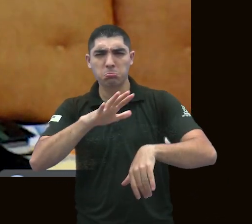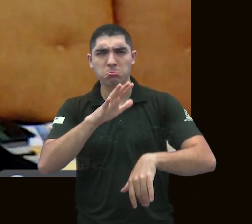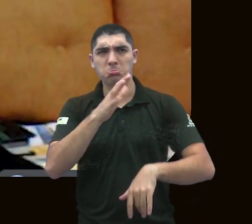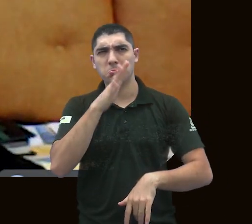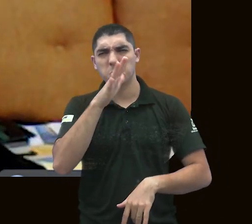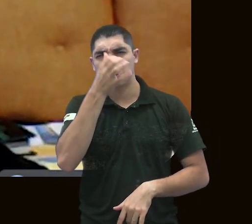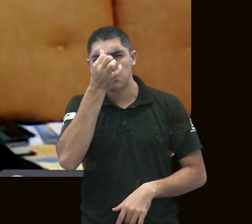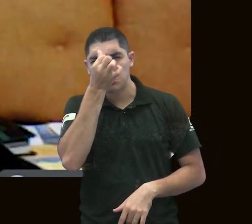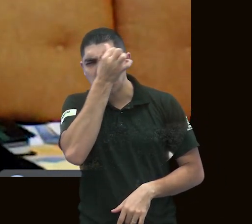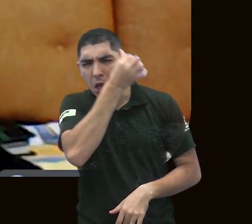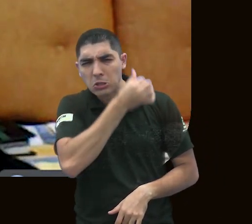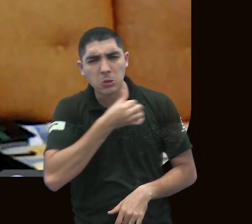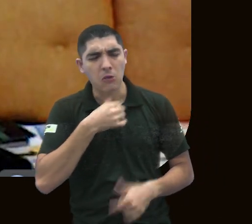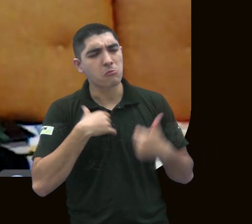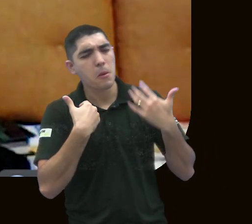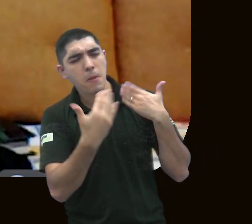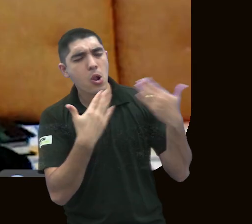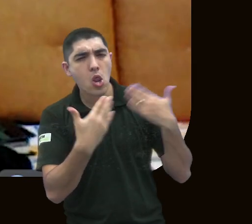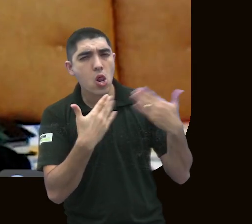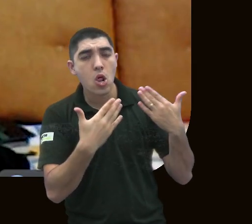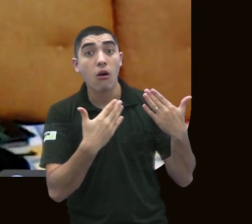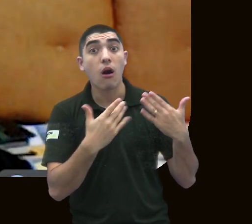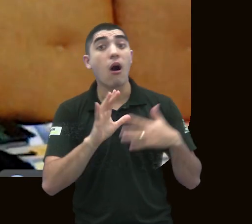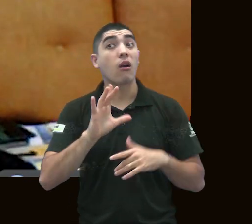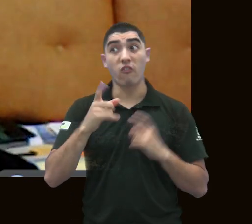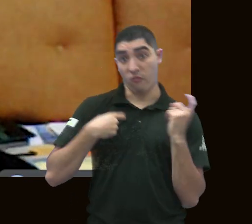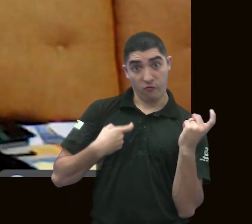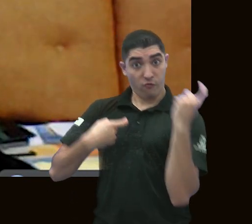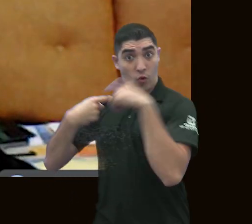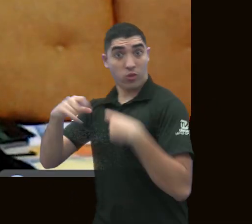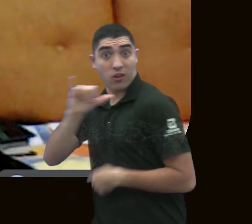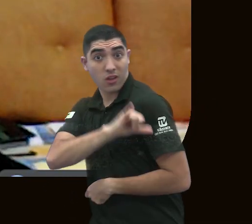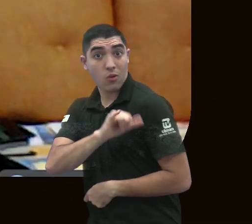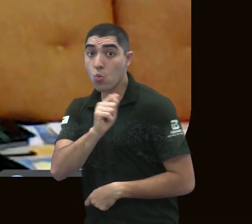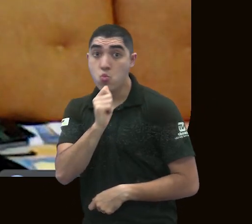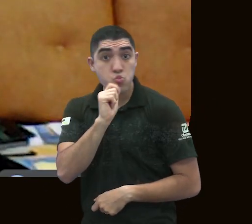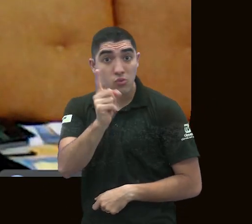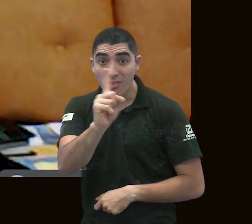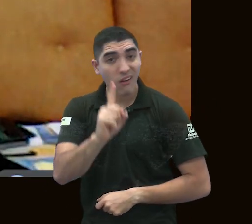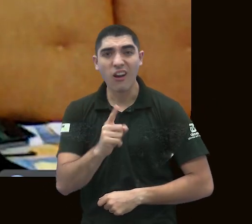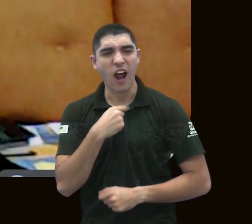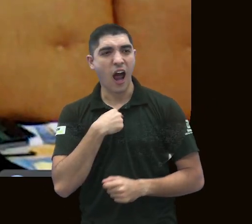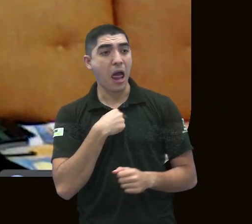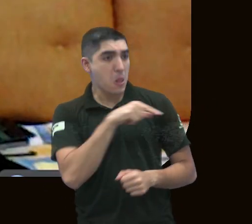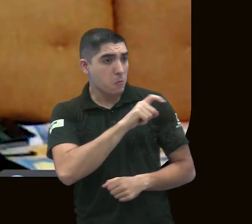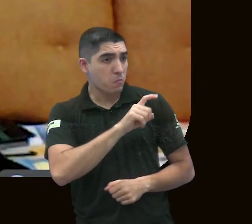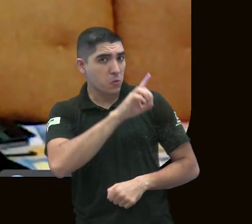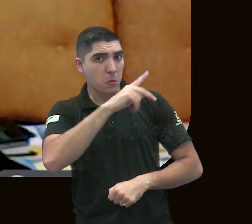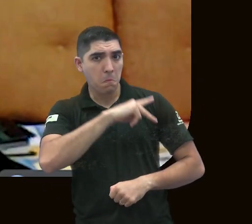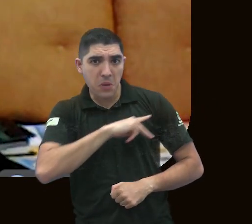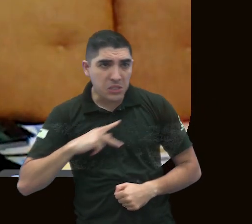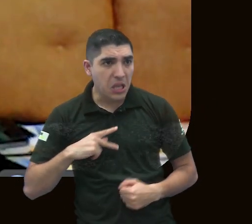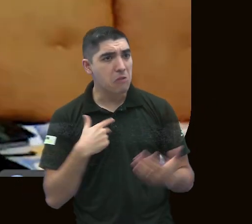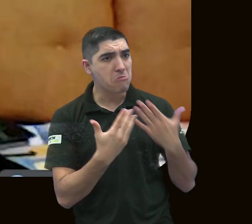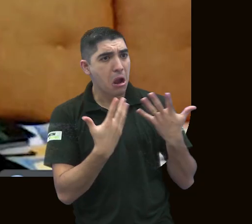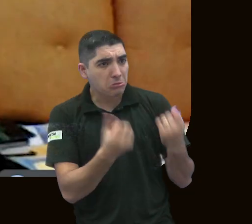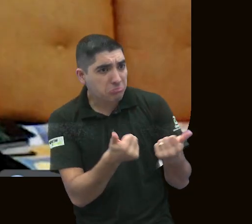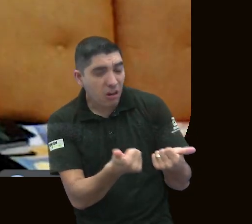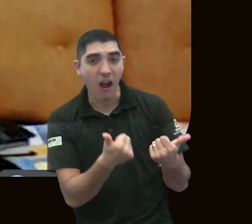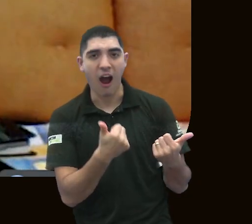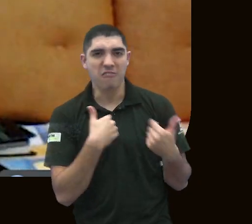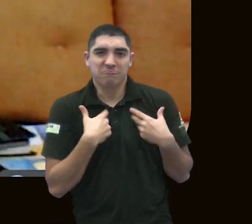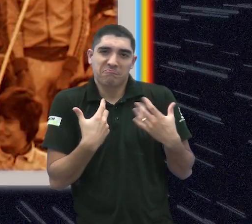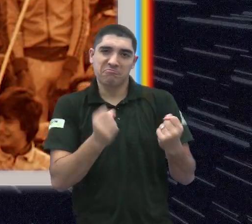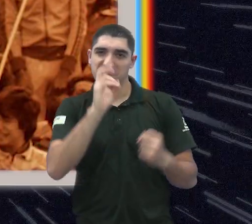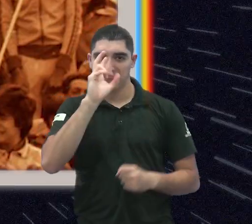e acabei nem voltando para o Rio e acertei com São José, foi um contrato muito bom, uma situação muito